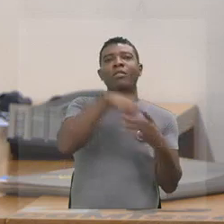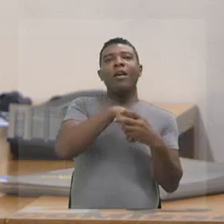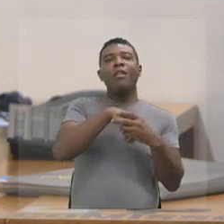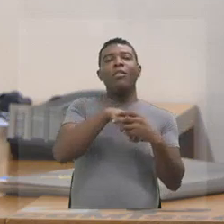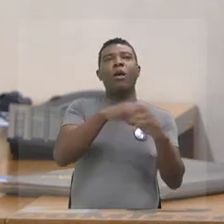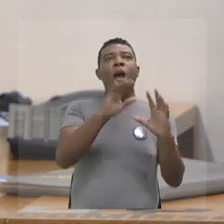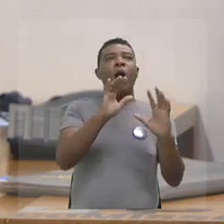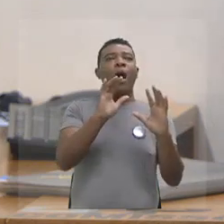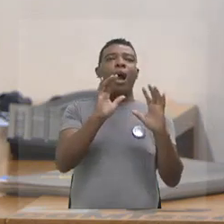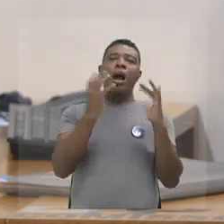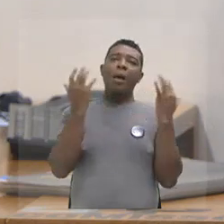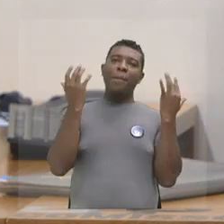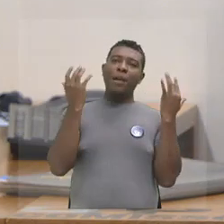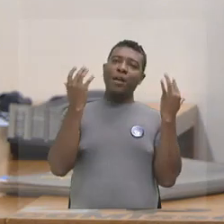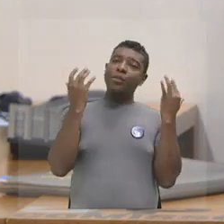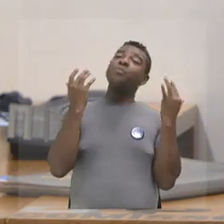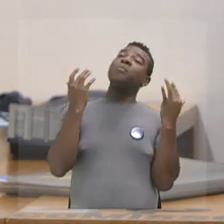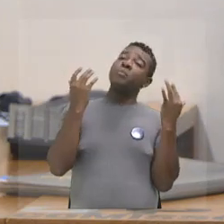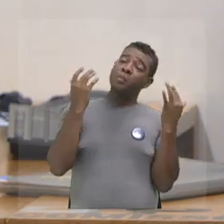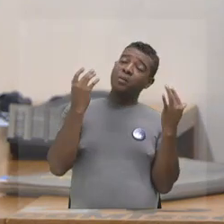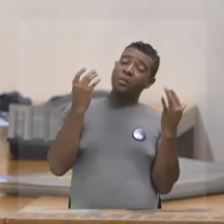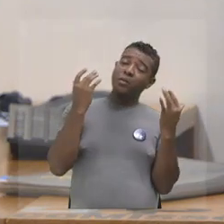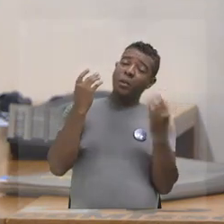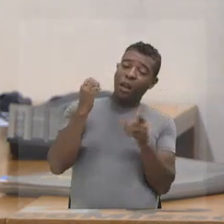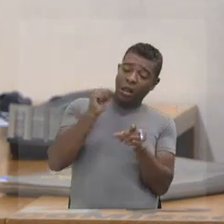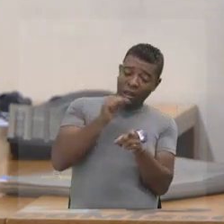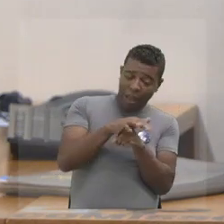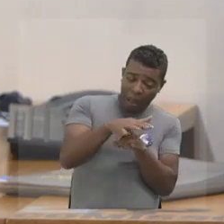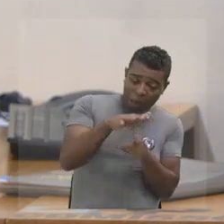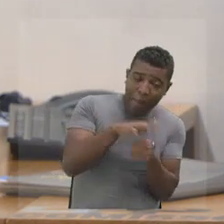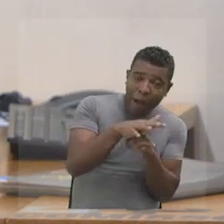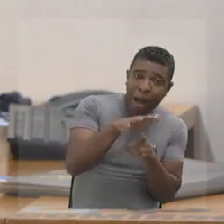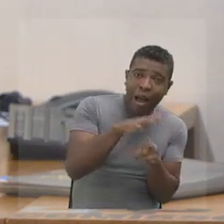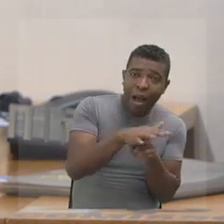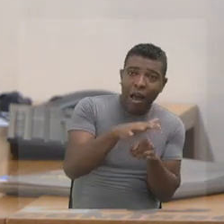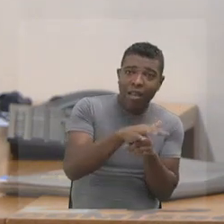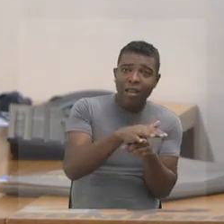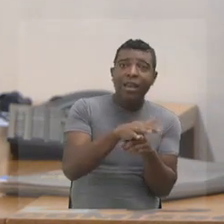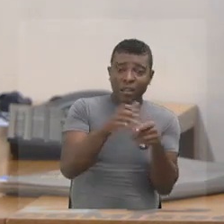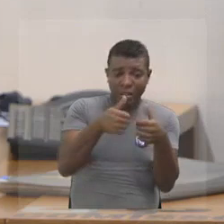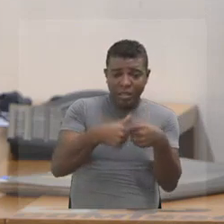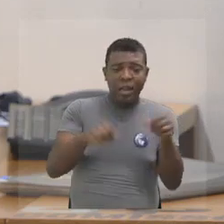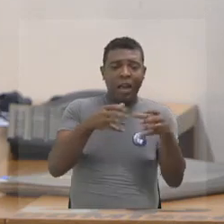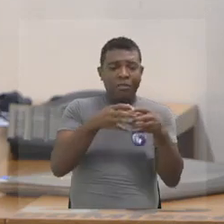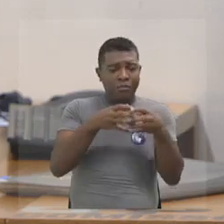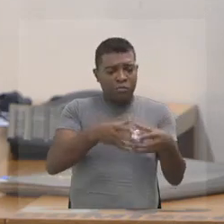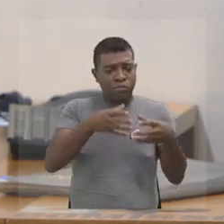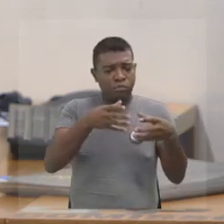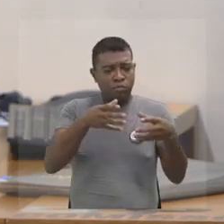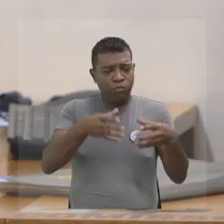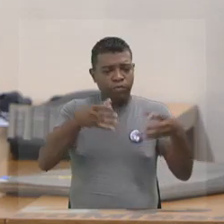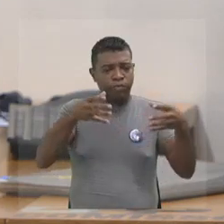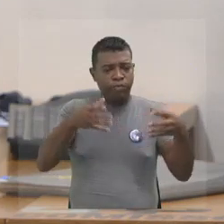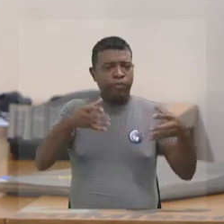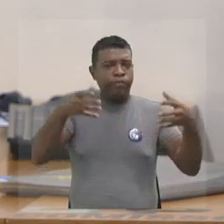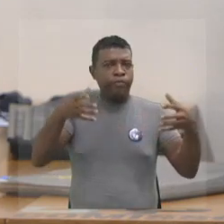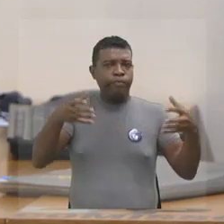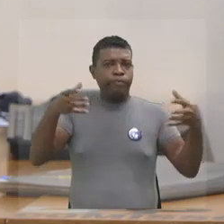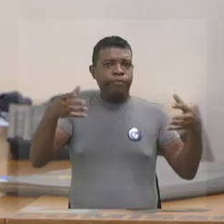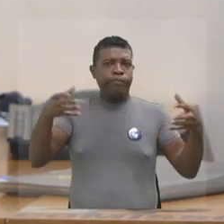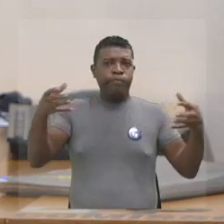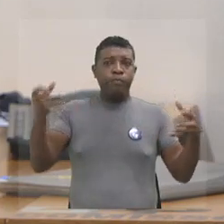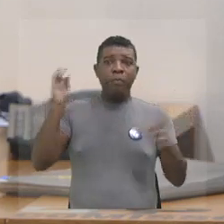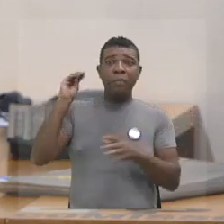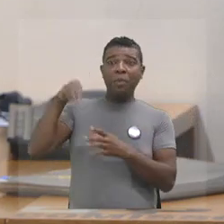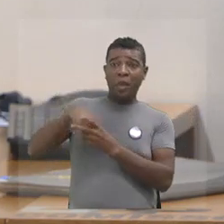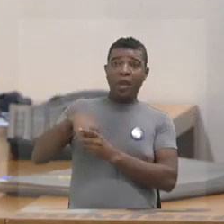e essa demanda graças a Deus tem só crescida em Minas Gerais porque no governo Pimentel nós tivemos